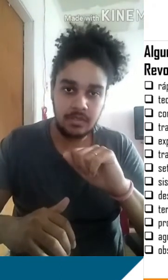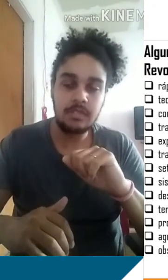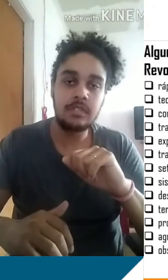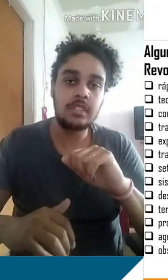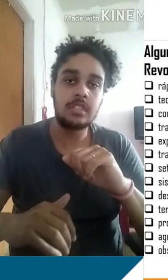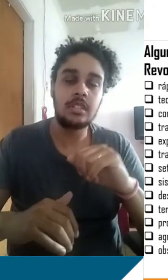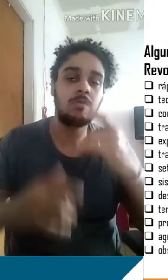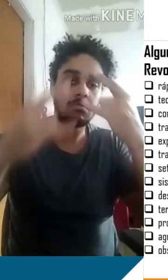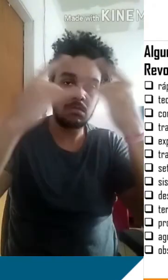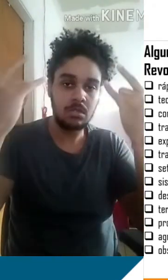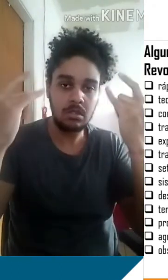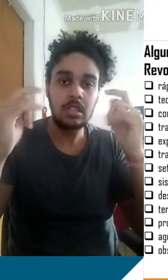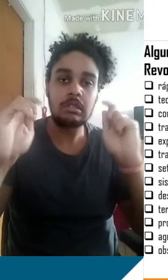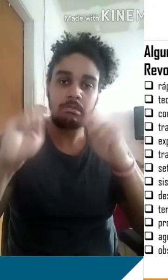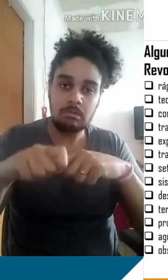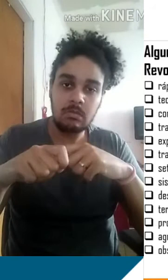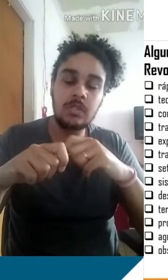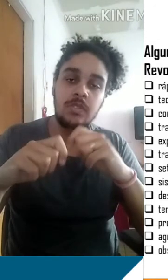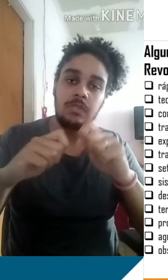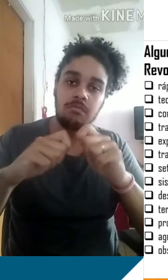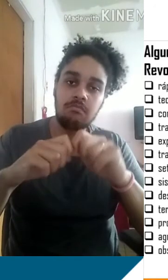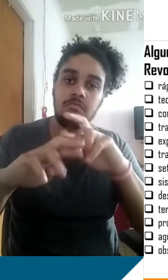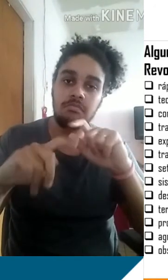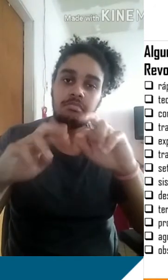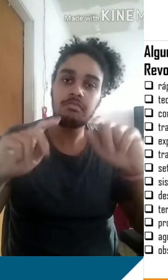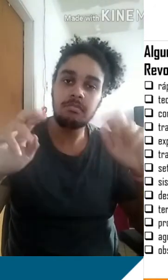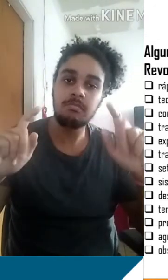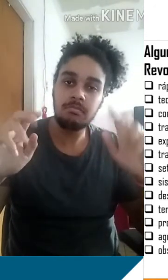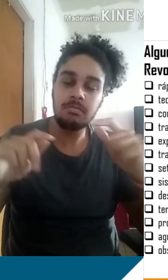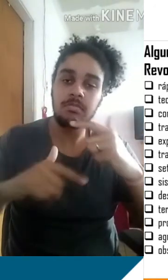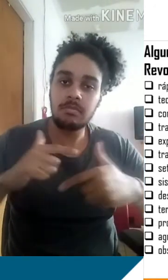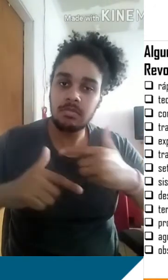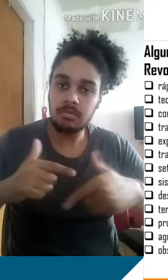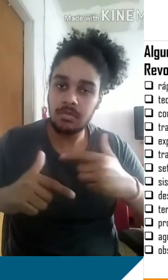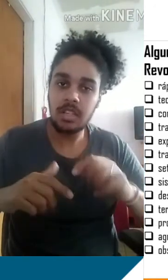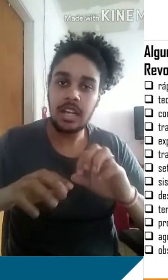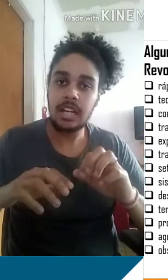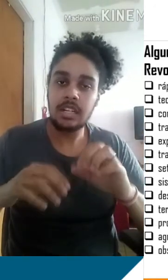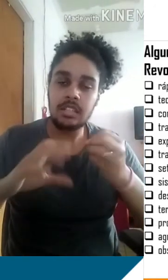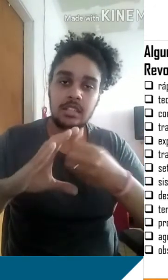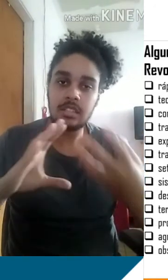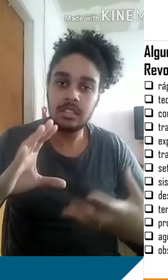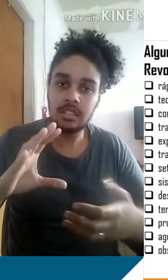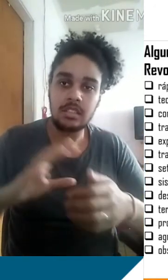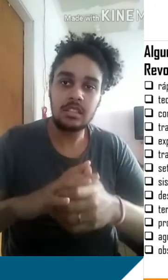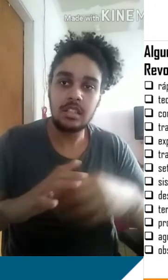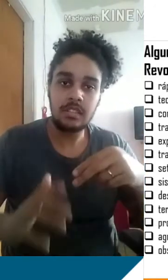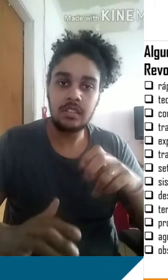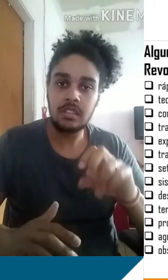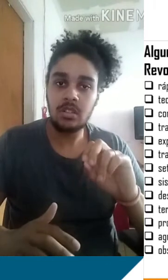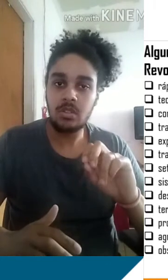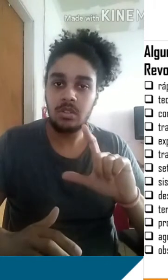período neoliberal, sobretudo, onde a automação fundamenta as relações sociais. Beleza? Também está associada